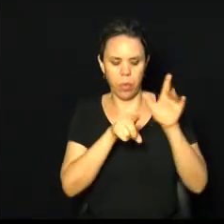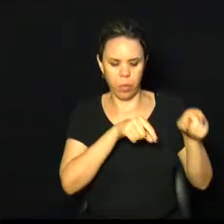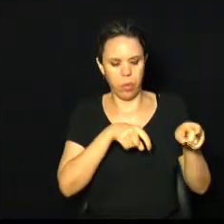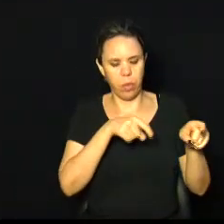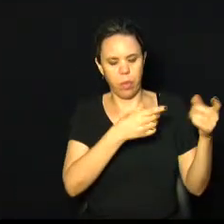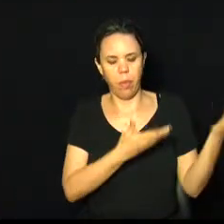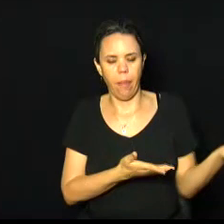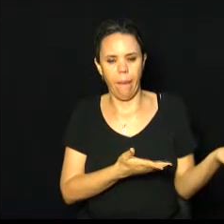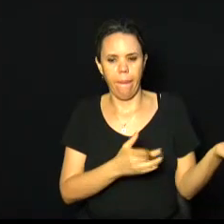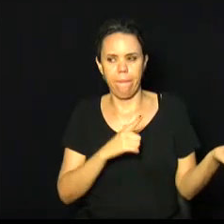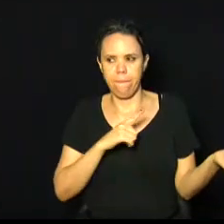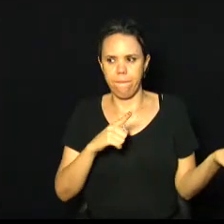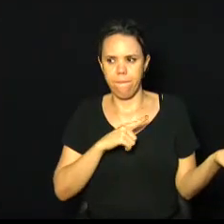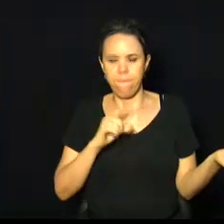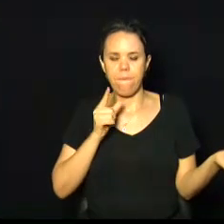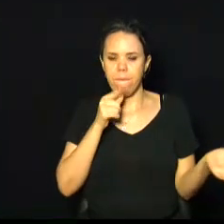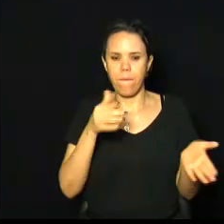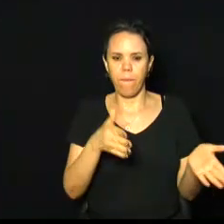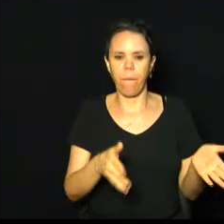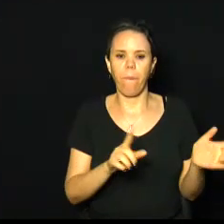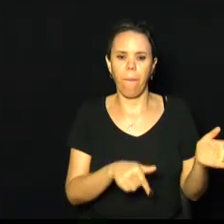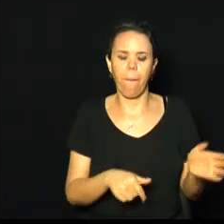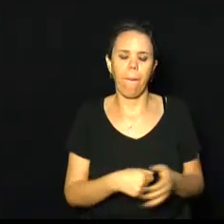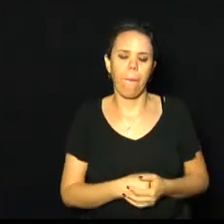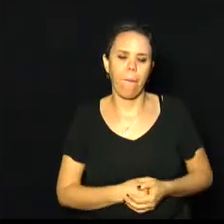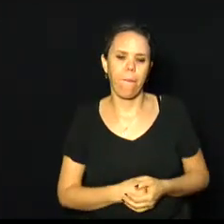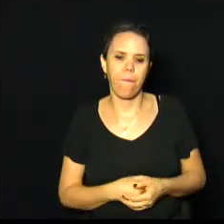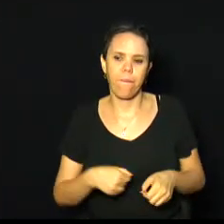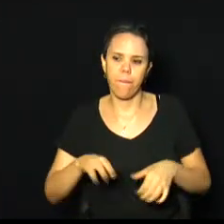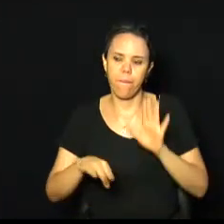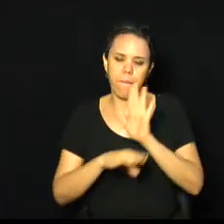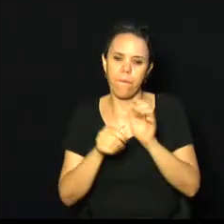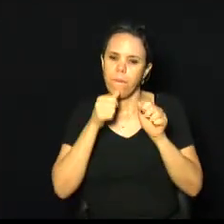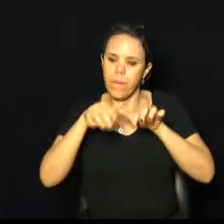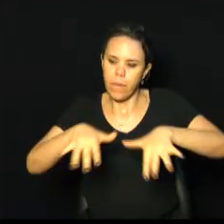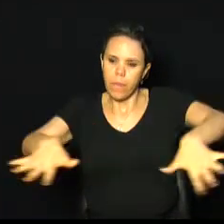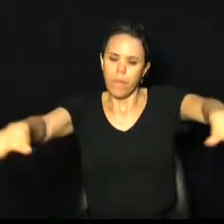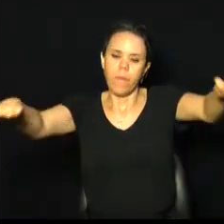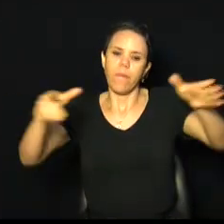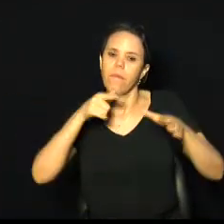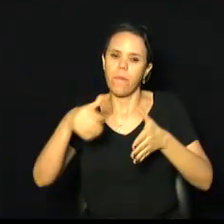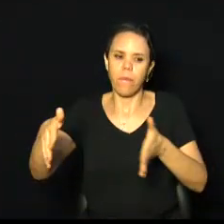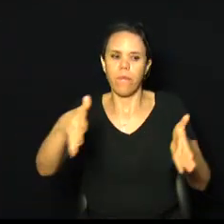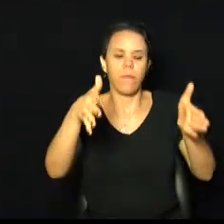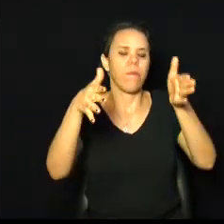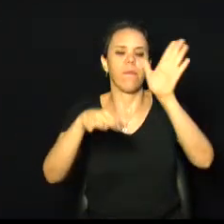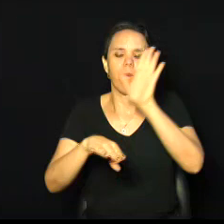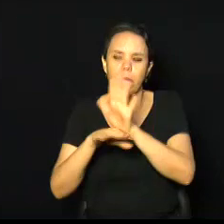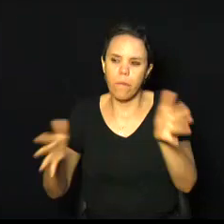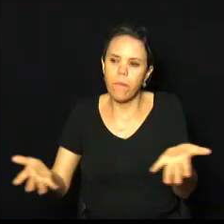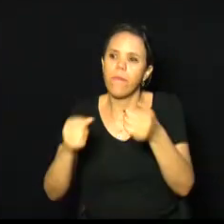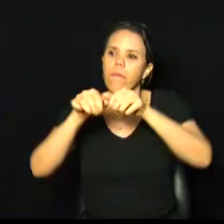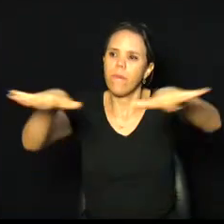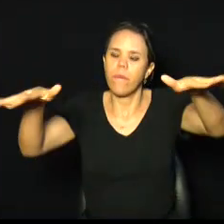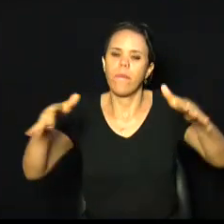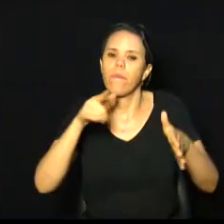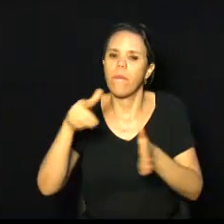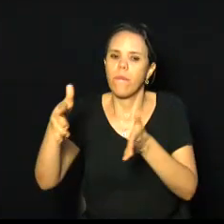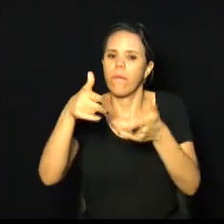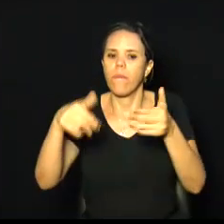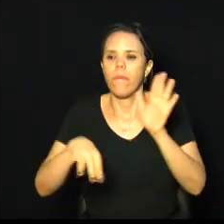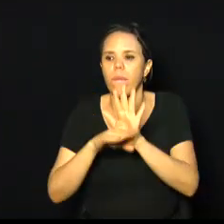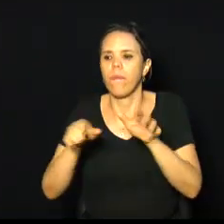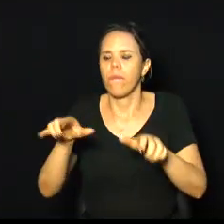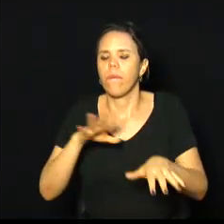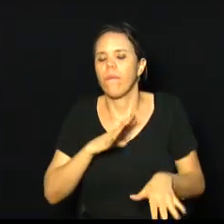chácara, que tem uma mina d'água, porque essa mina d'água vai desaguar numa microbacia, essa microbacia vai desaguar no rio. Então, eu tenho